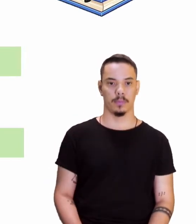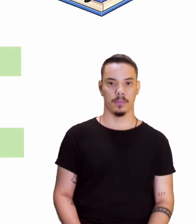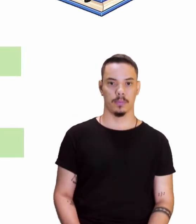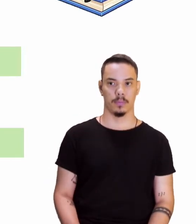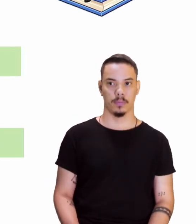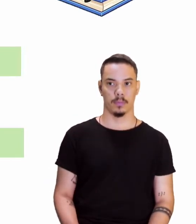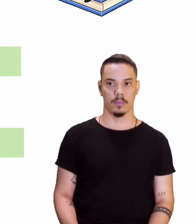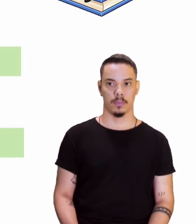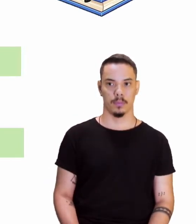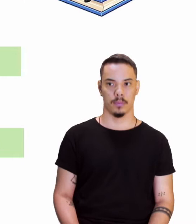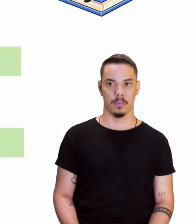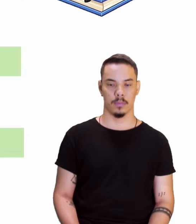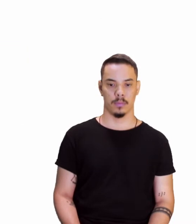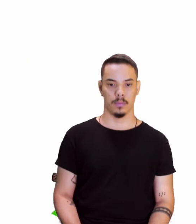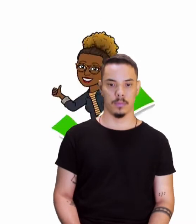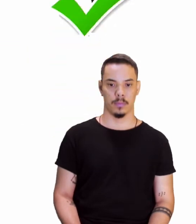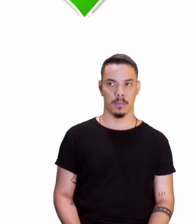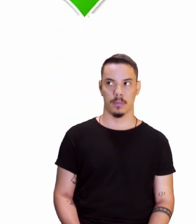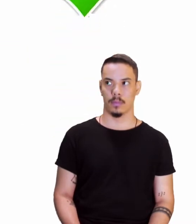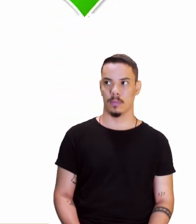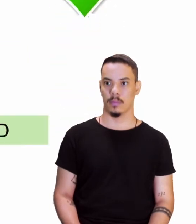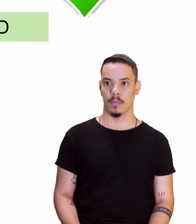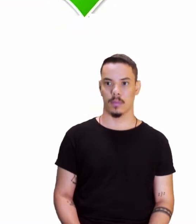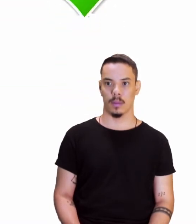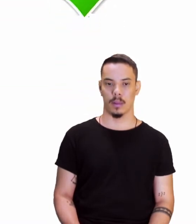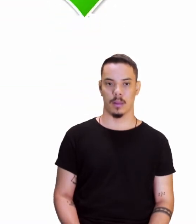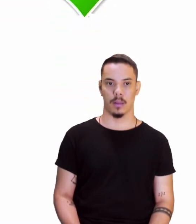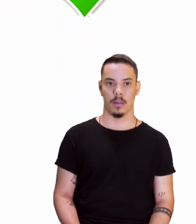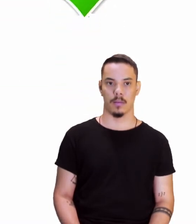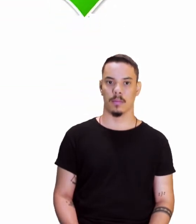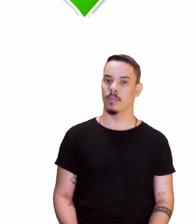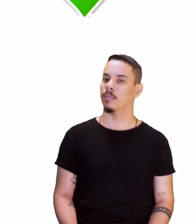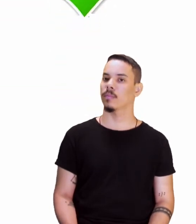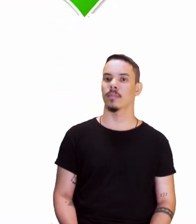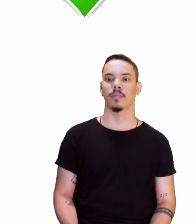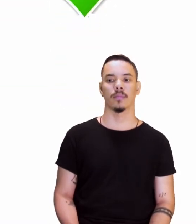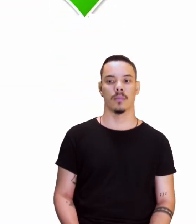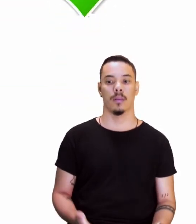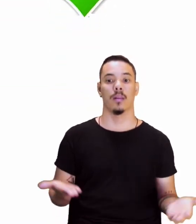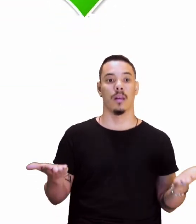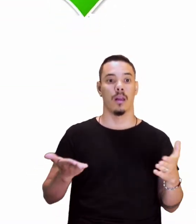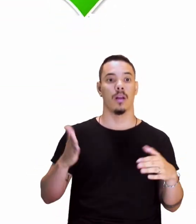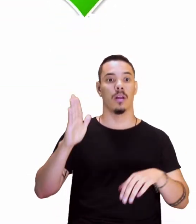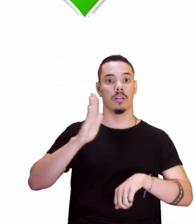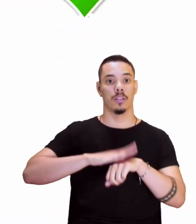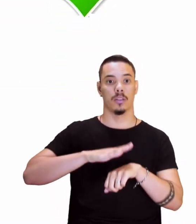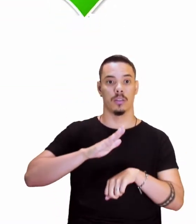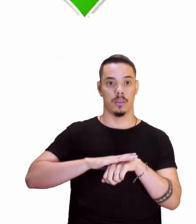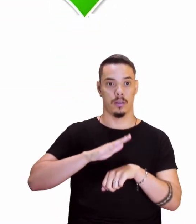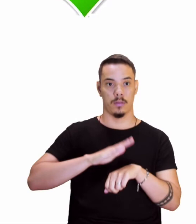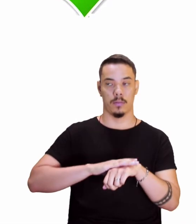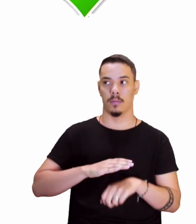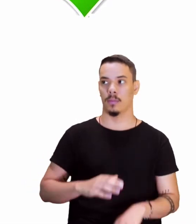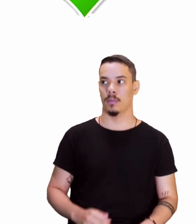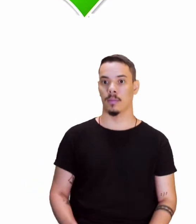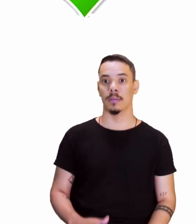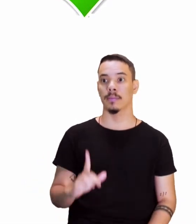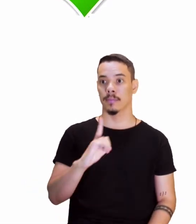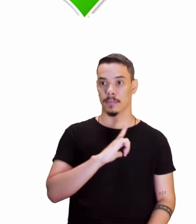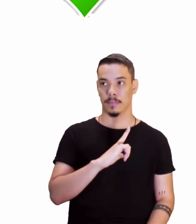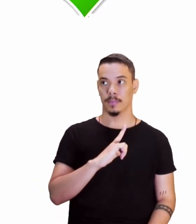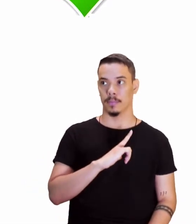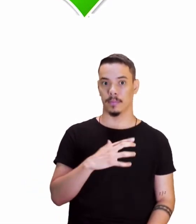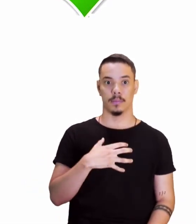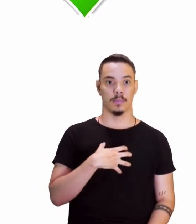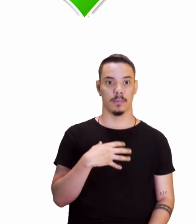certo? Muito bem. Agora o chamar. Temos aqui o chamar no